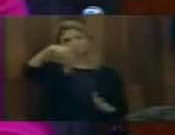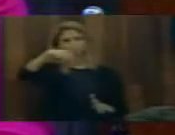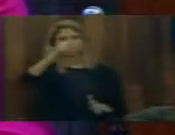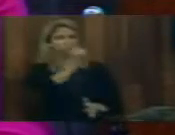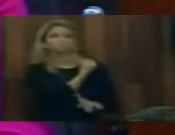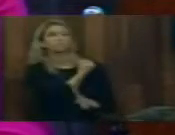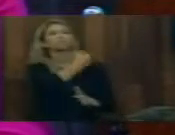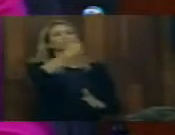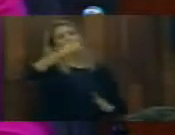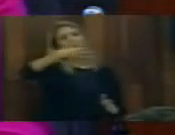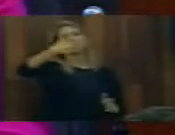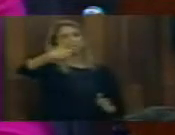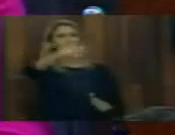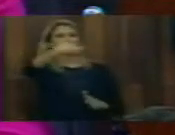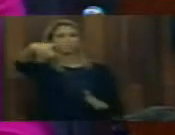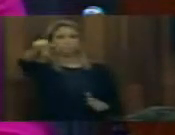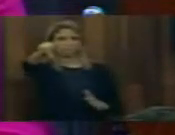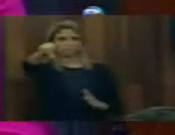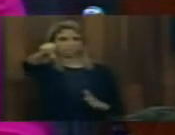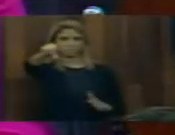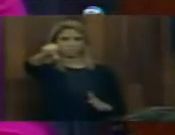número 142-2019.